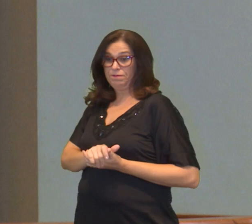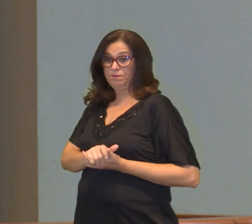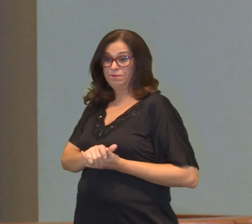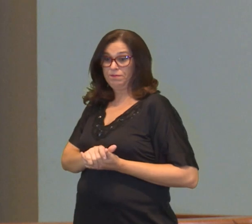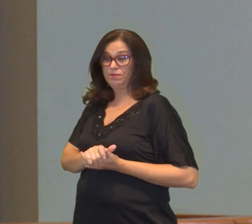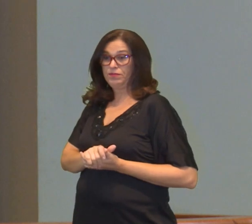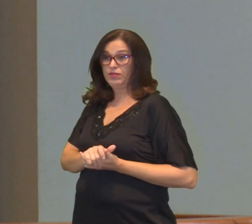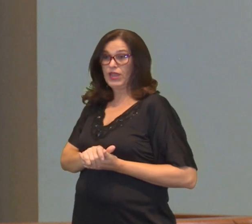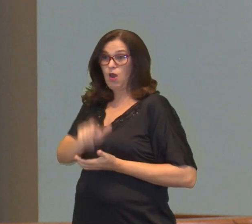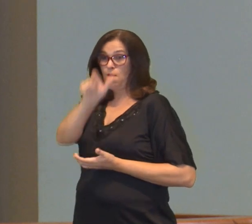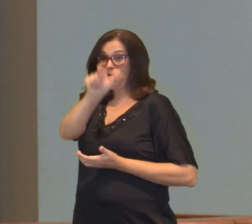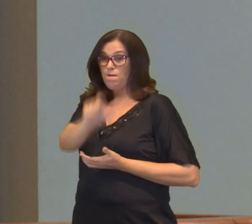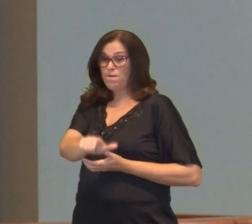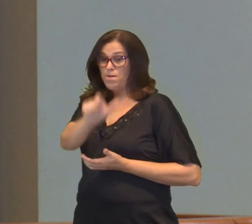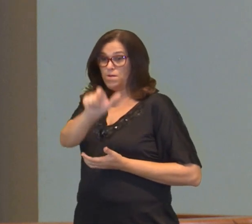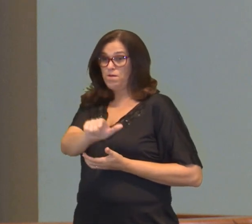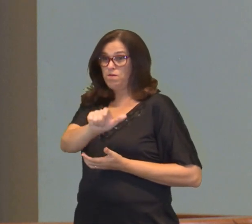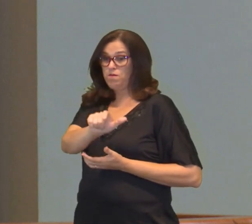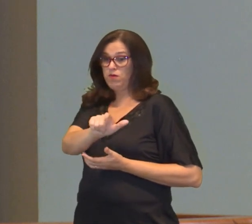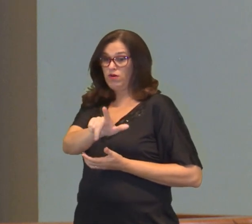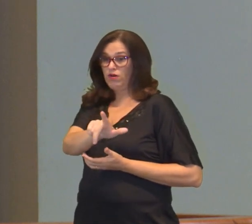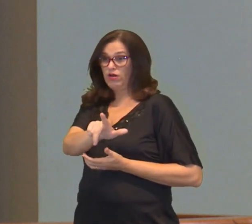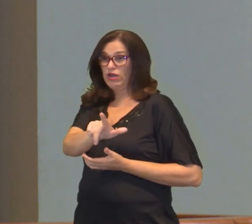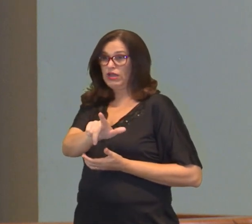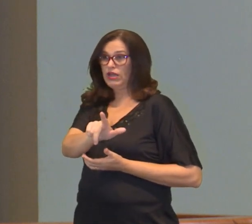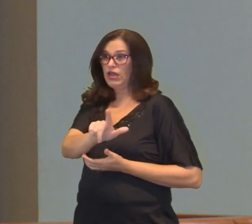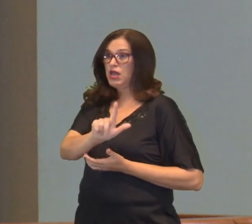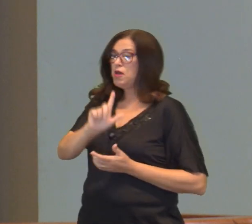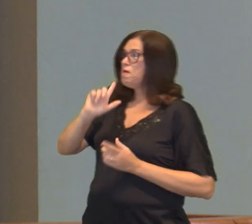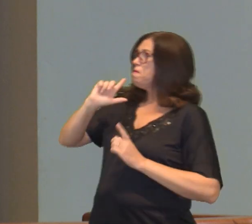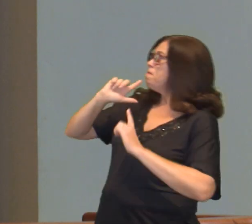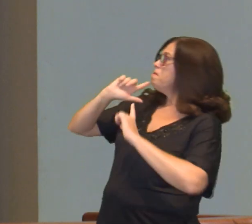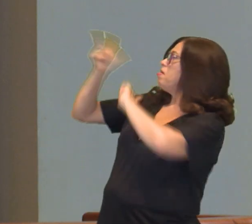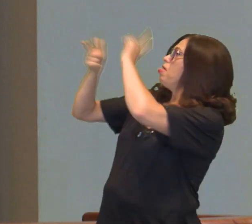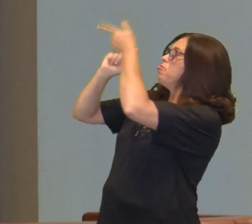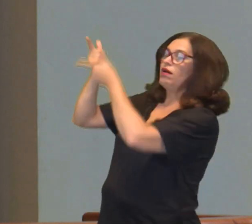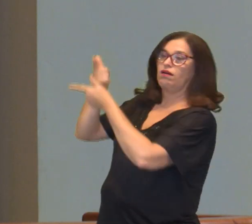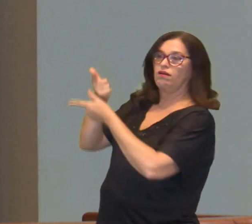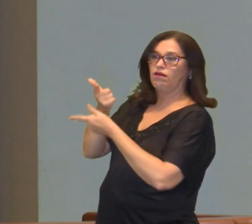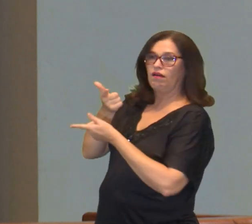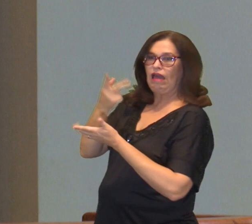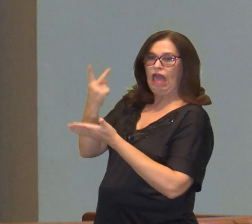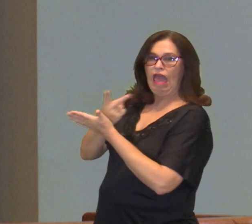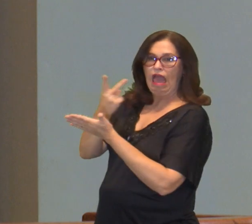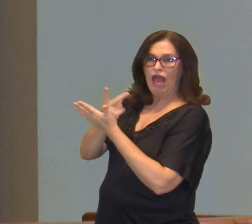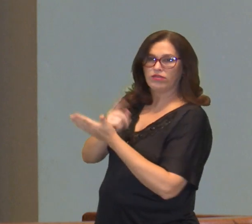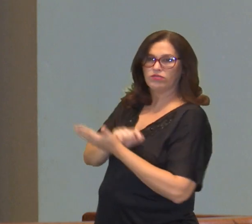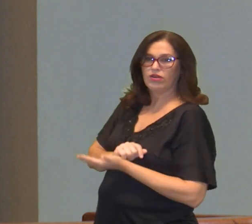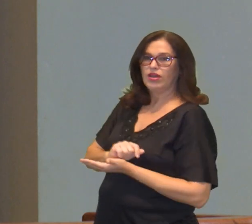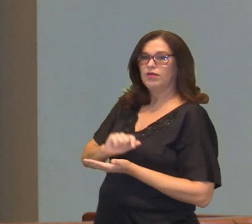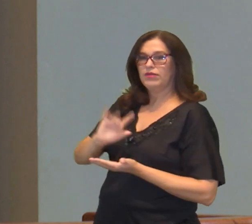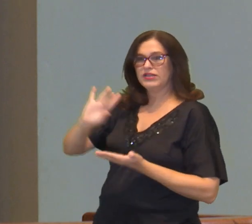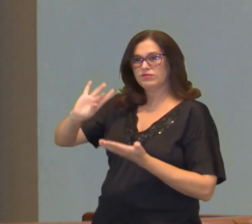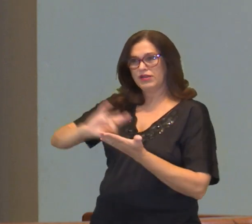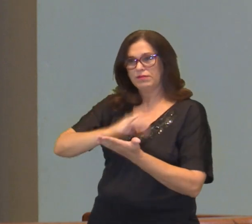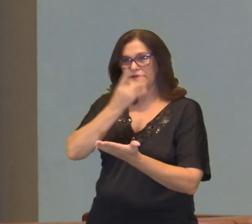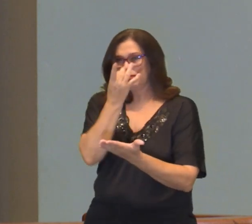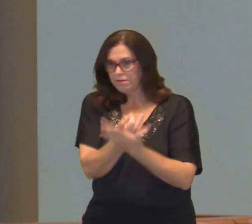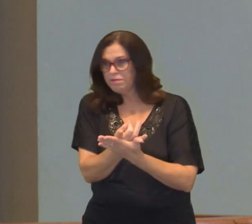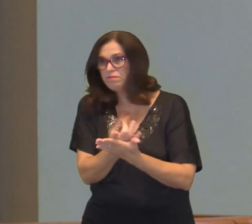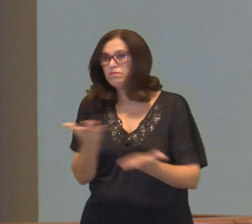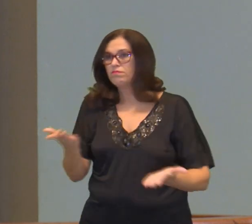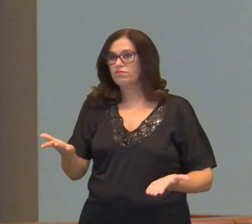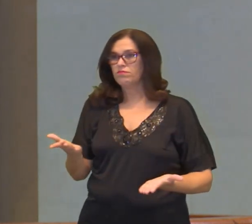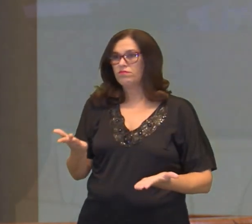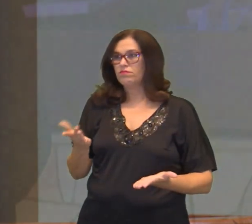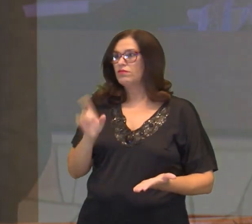era uma pessoa que blasfemava contra Deus, que iludia o povo, que